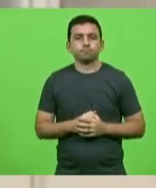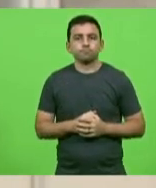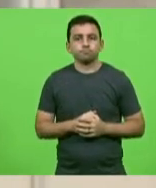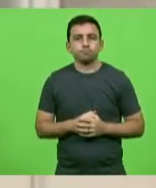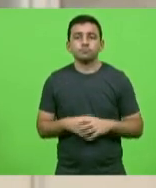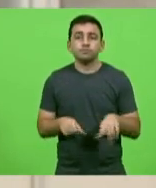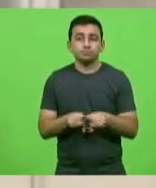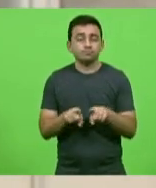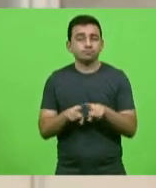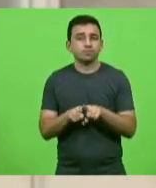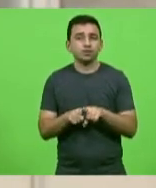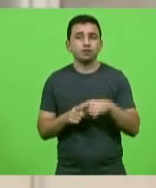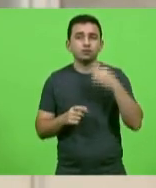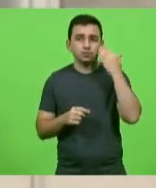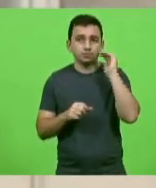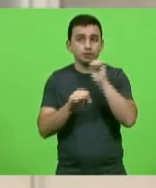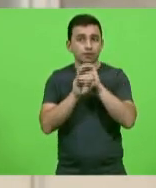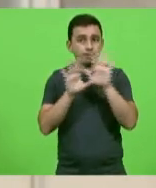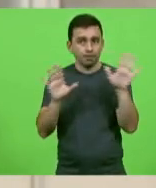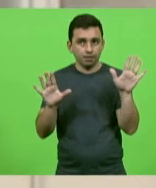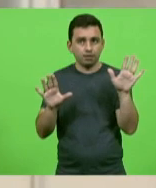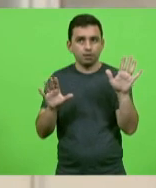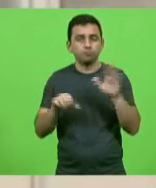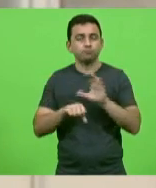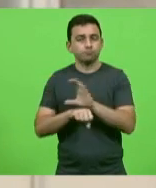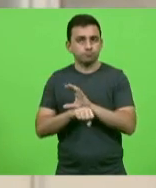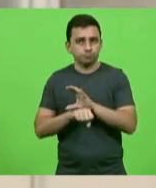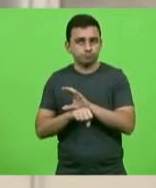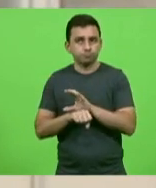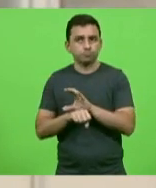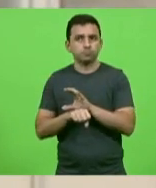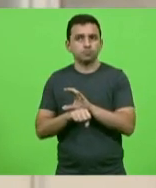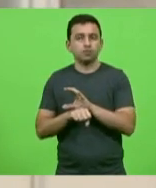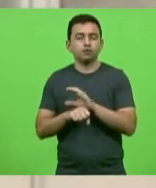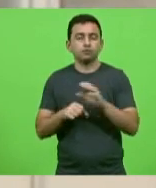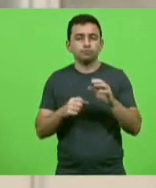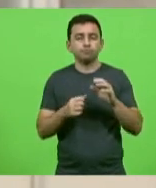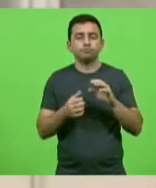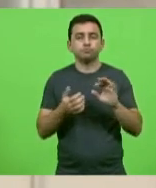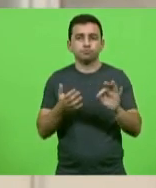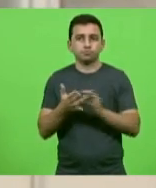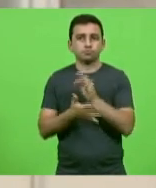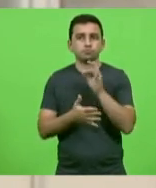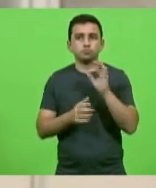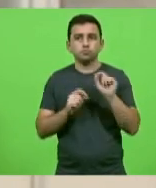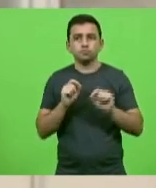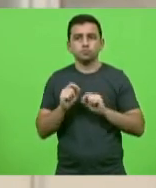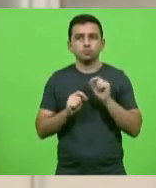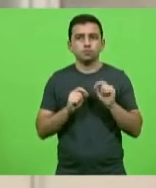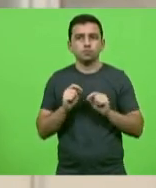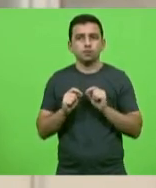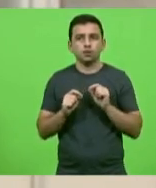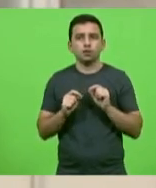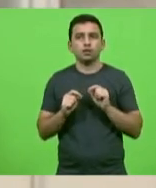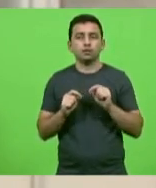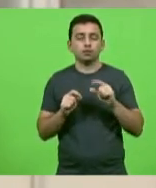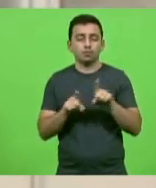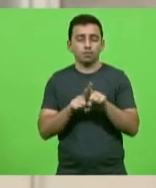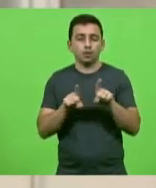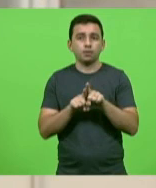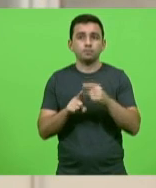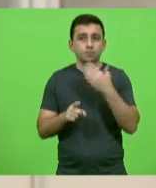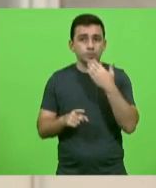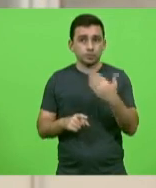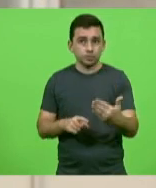sobre a interpretação dos dispositivos constitucionais em destaque e da possibilidade de requisição